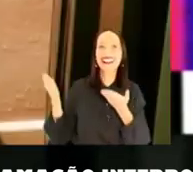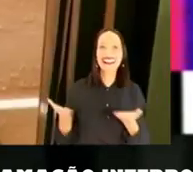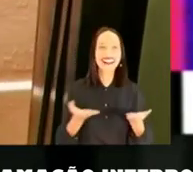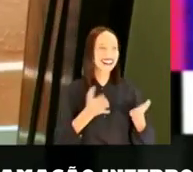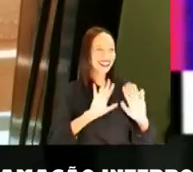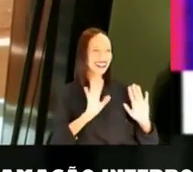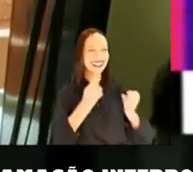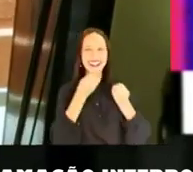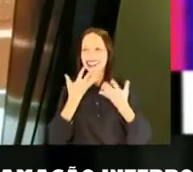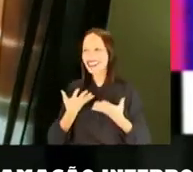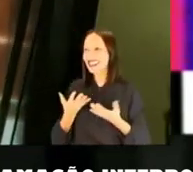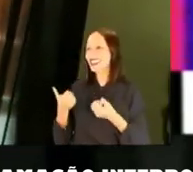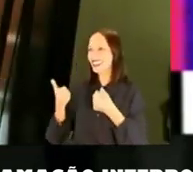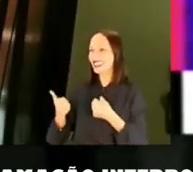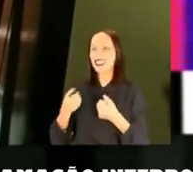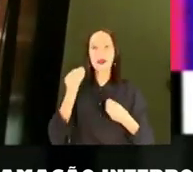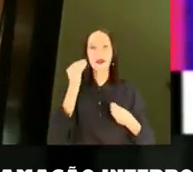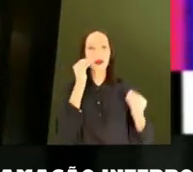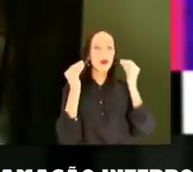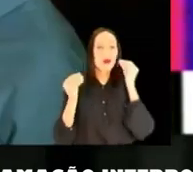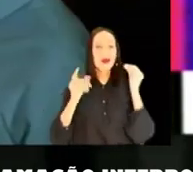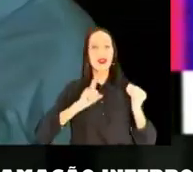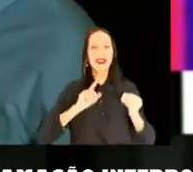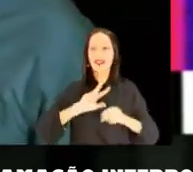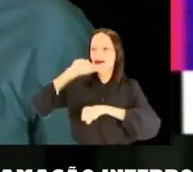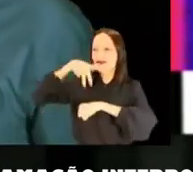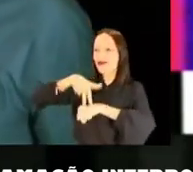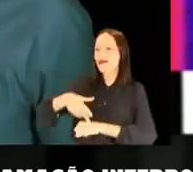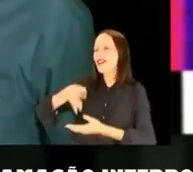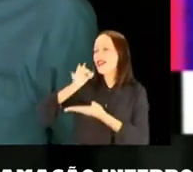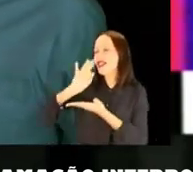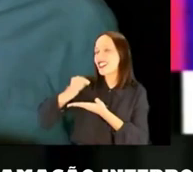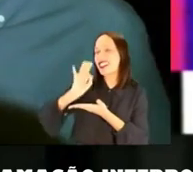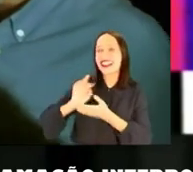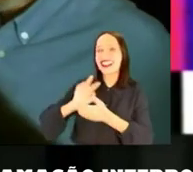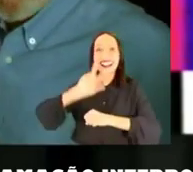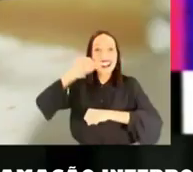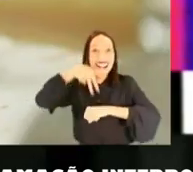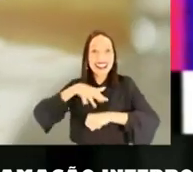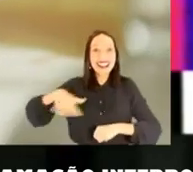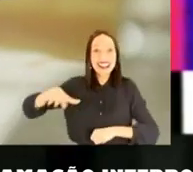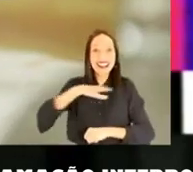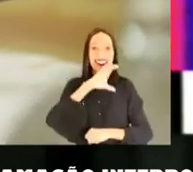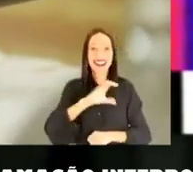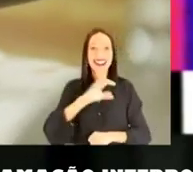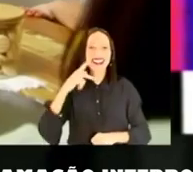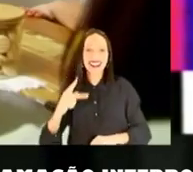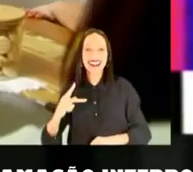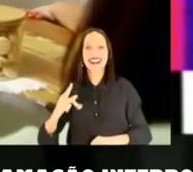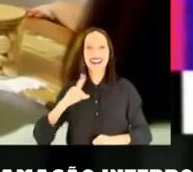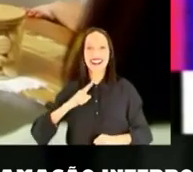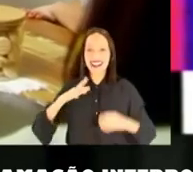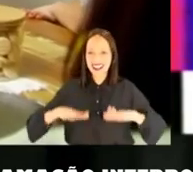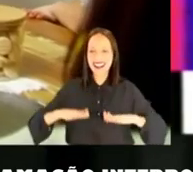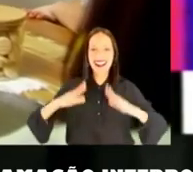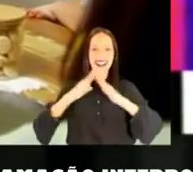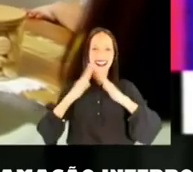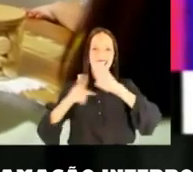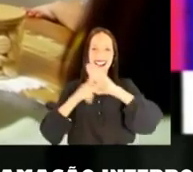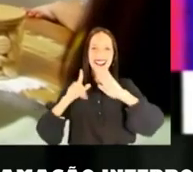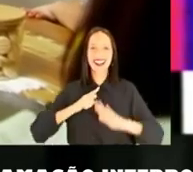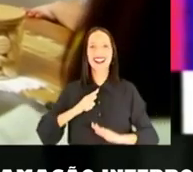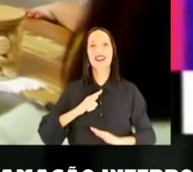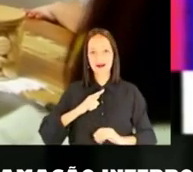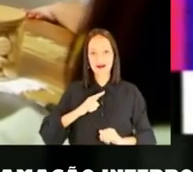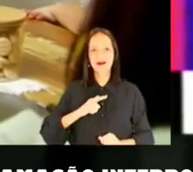presidente. Muito bem-vindo. Tudo bem? Obrigado. Vivo aqui para ferrar um café seu. Eu estou aqui em Campo Limpo,